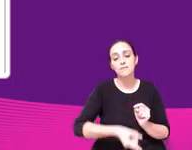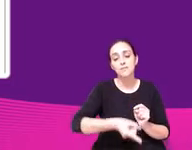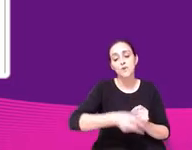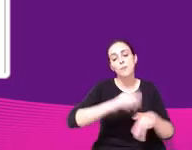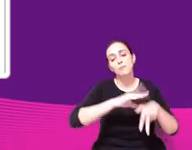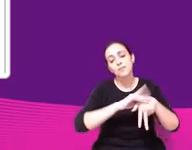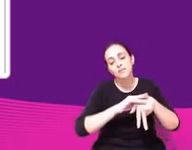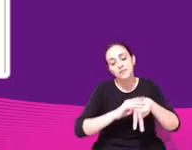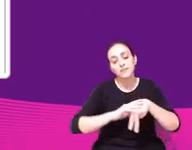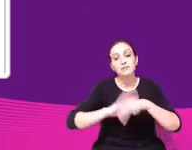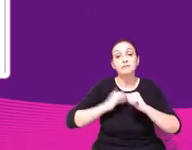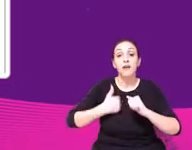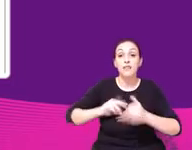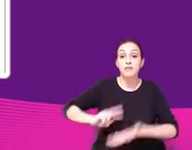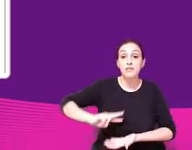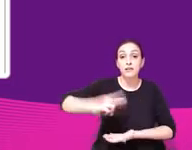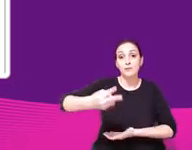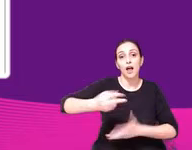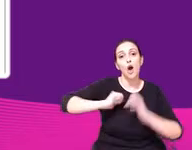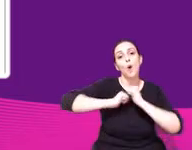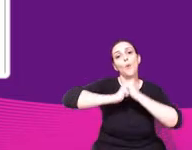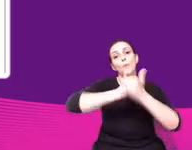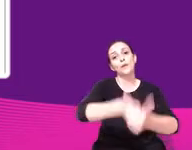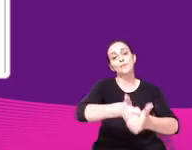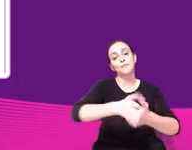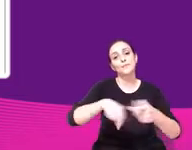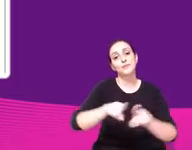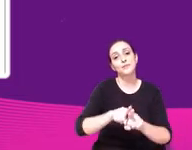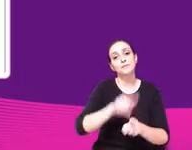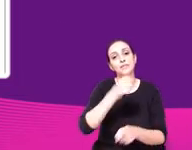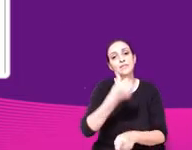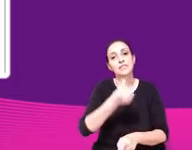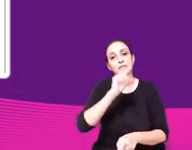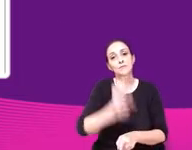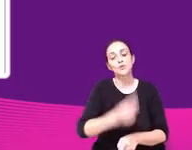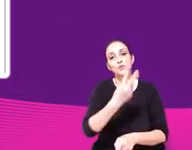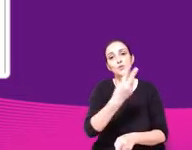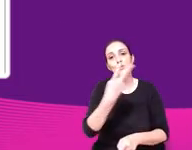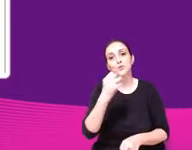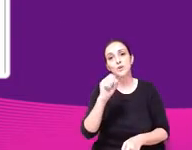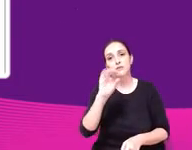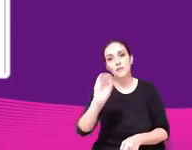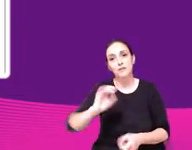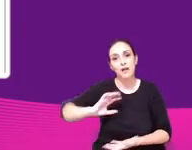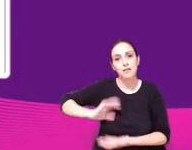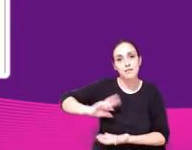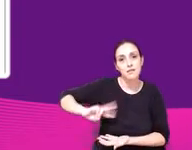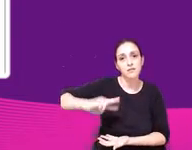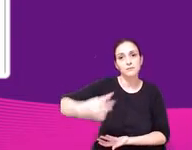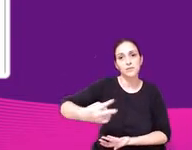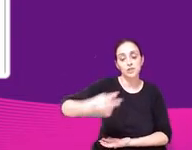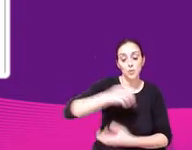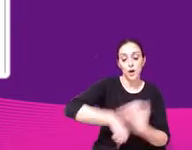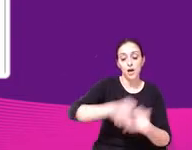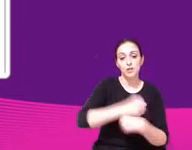acompanhamento e fizemos 6.280 transplantes de rim em 2019.